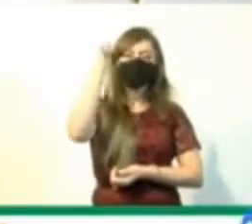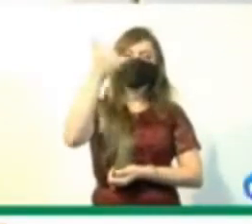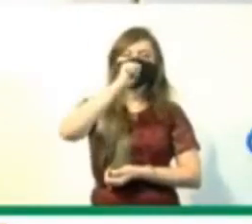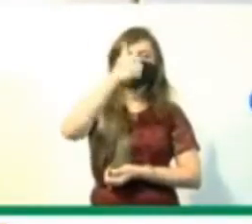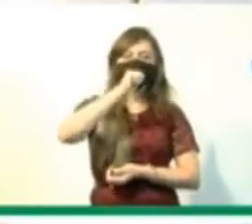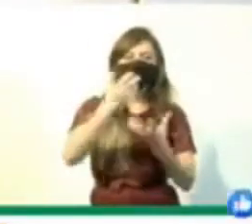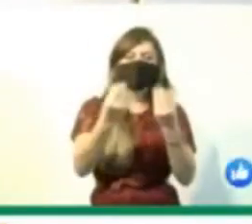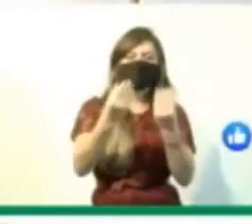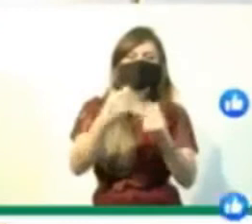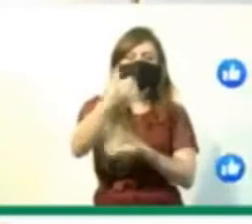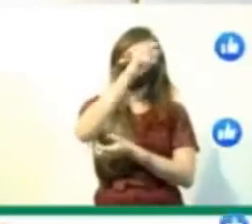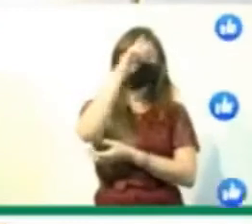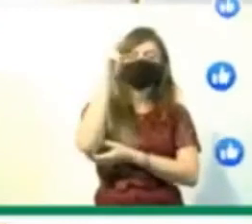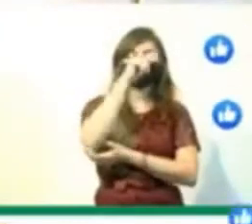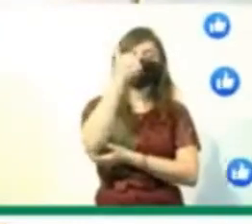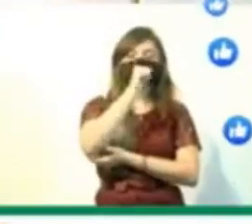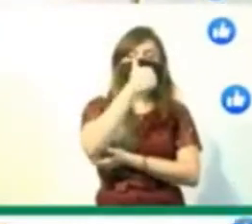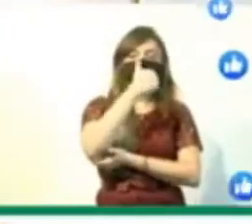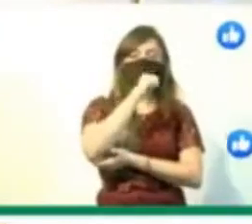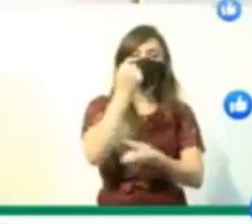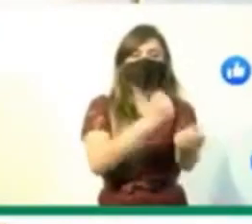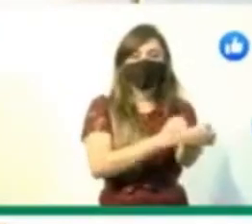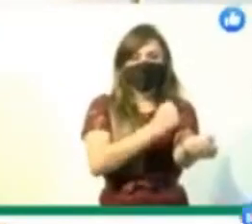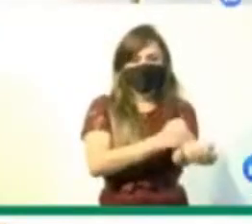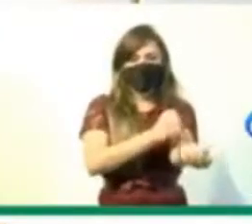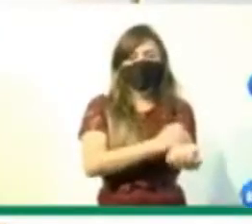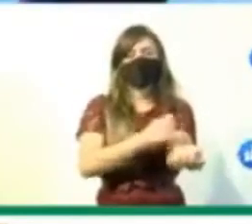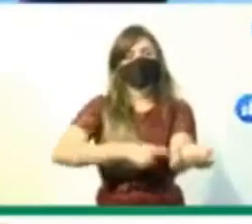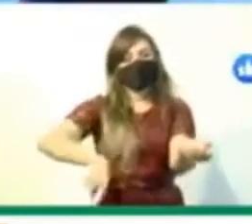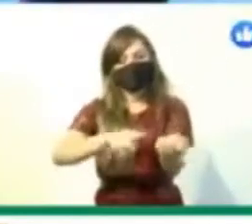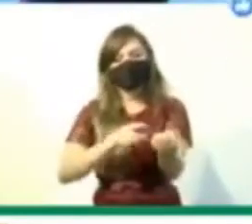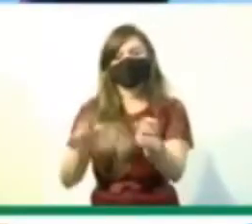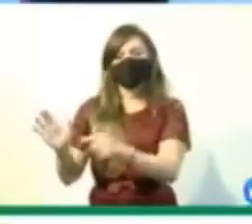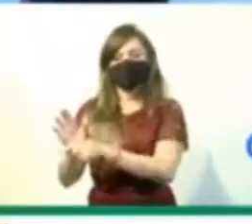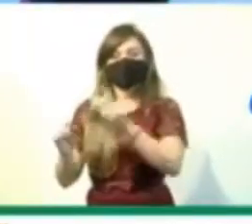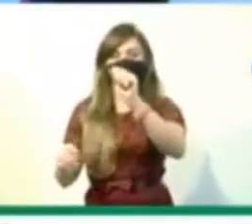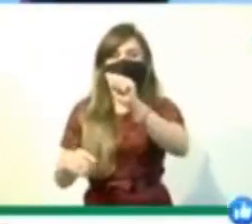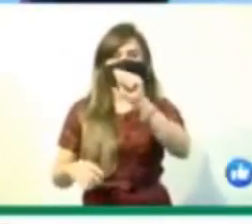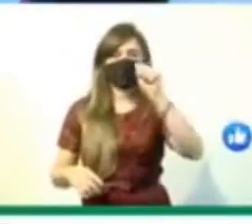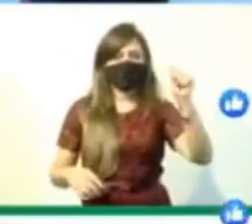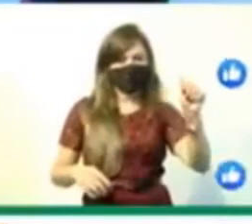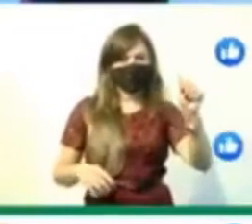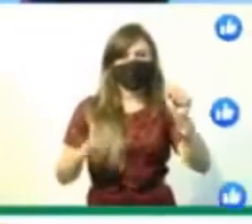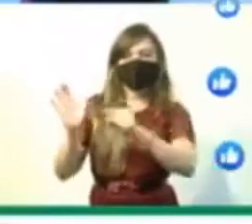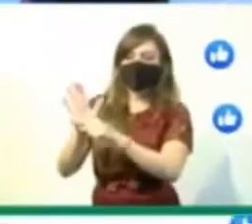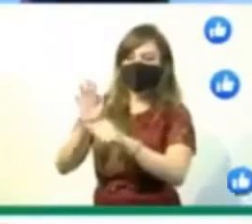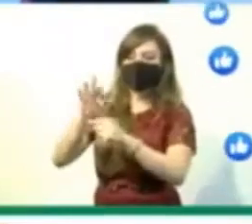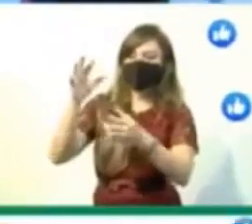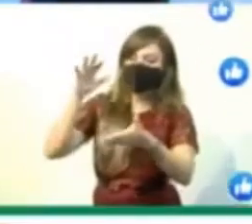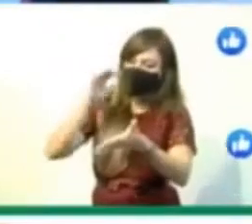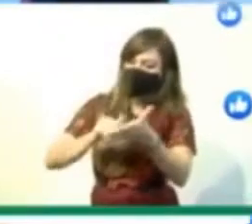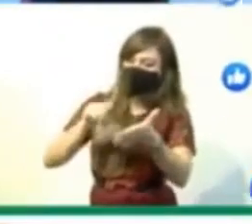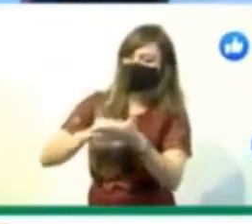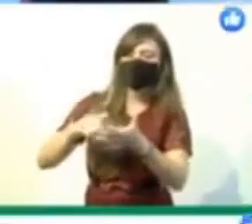é um trabalho que é feito aqui de combate ao alcoolismo no município de Milagres. Então, ele deixa um grande legado para o nosso município e um grande exemplo de